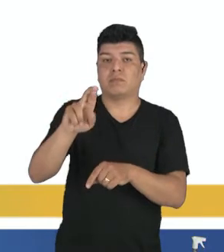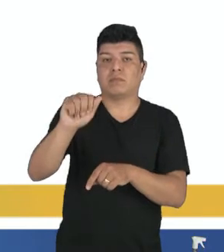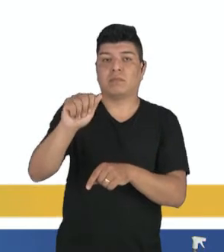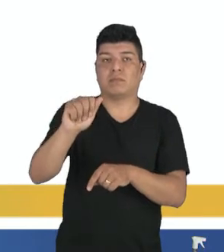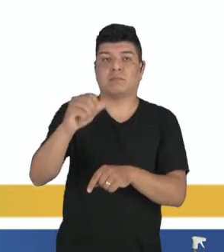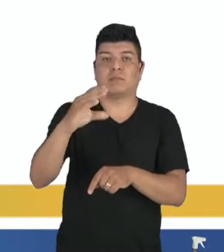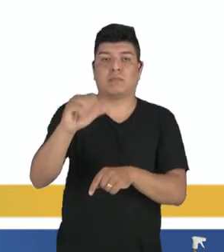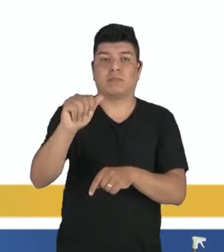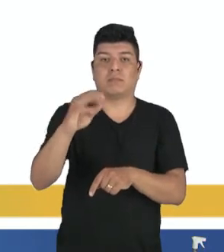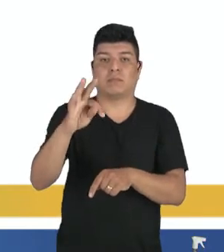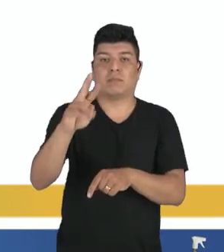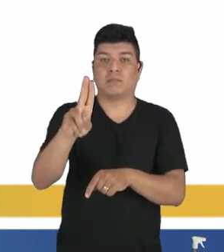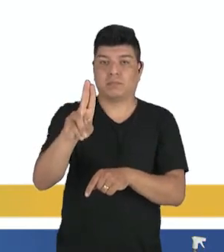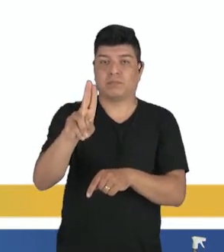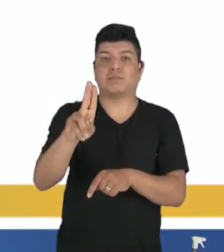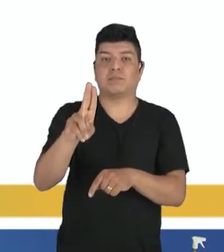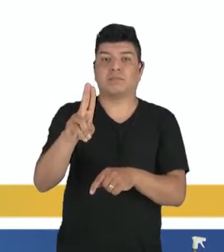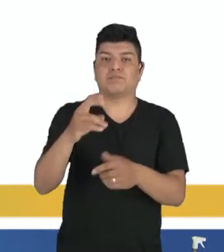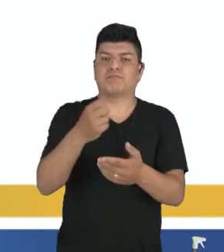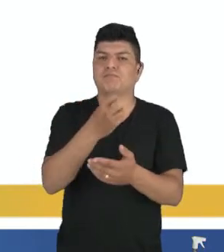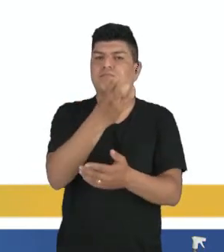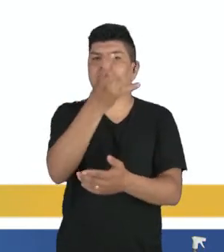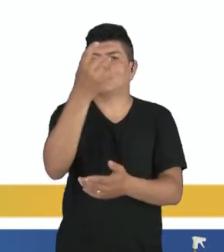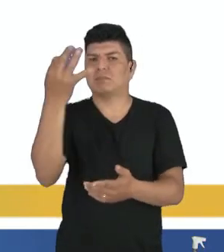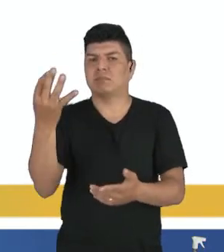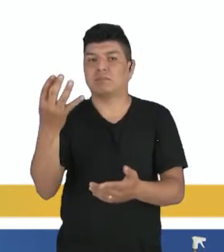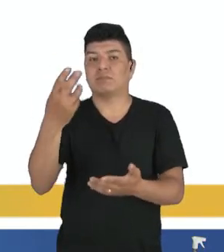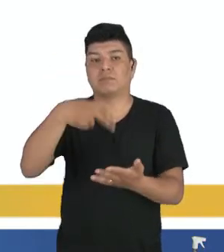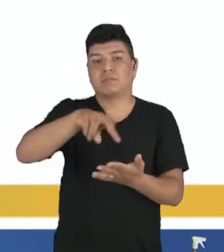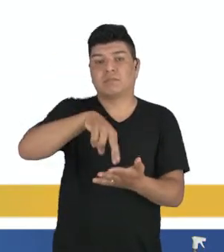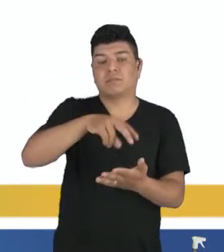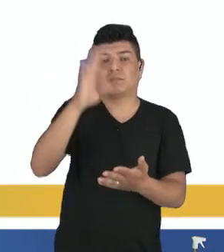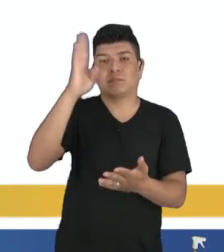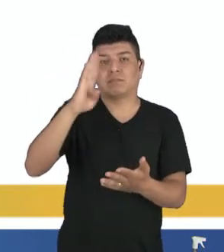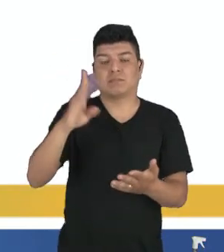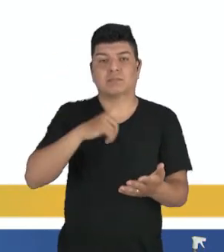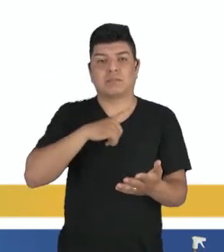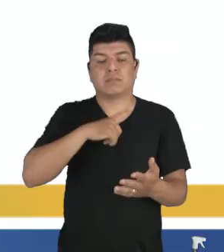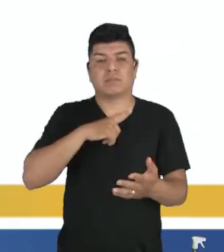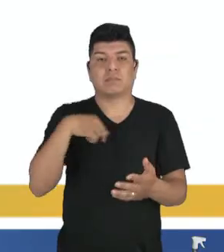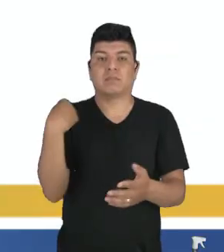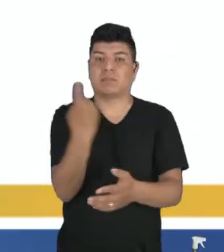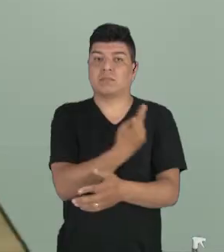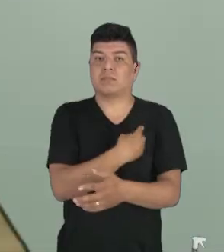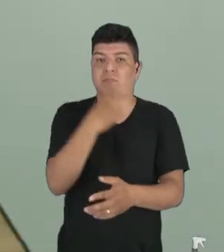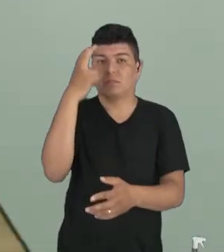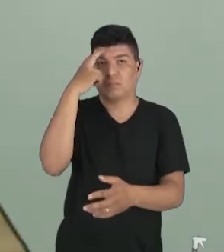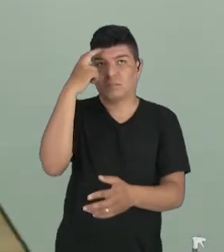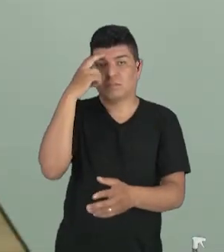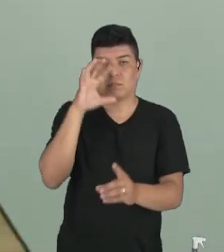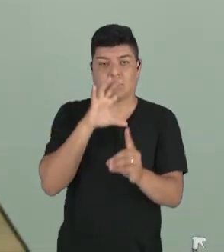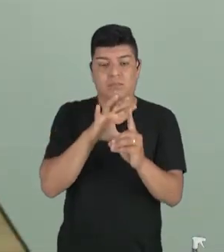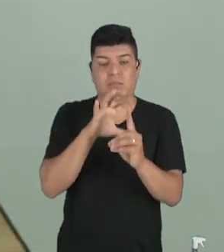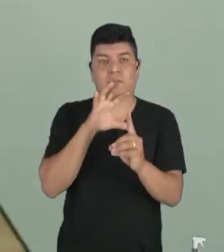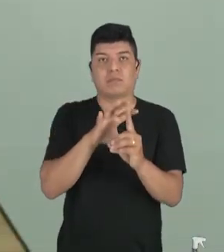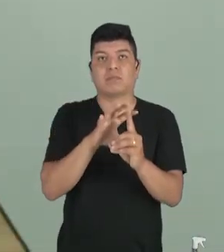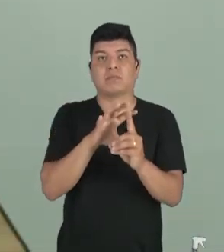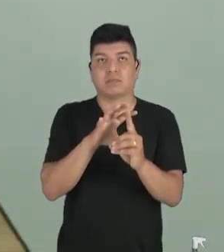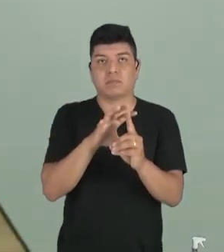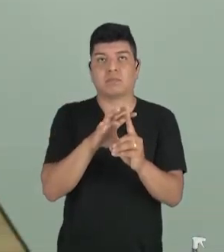a quantidade de danças brasileiras que nós temos hoje na nossa cultura, que tem aí a